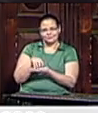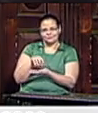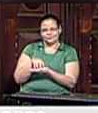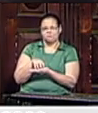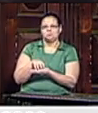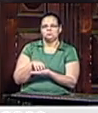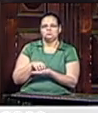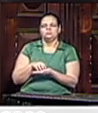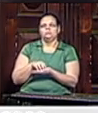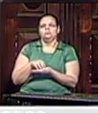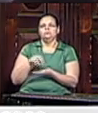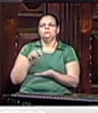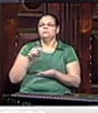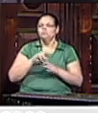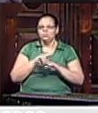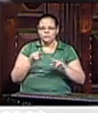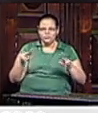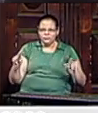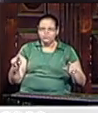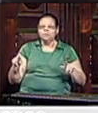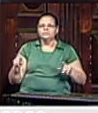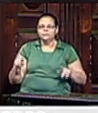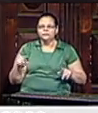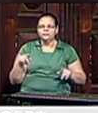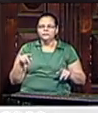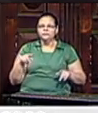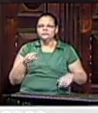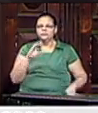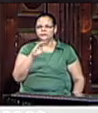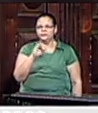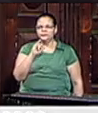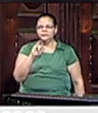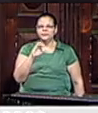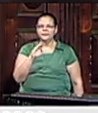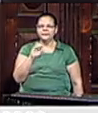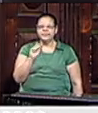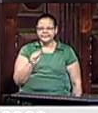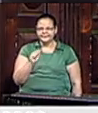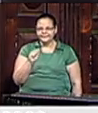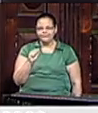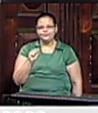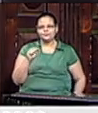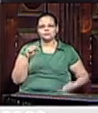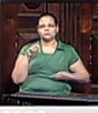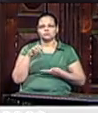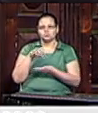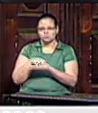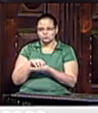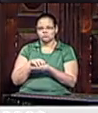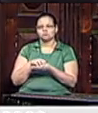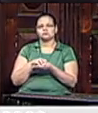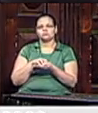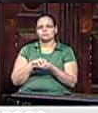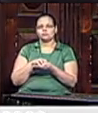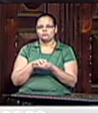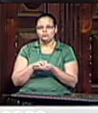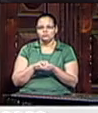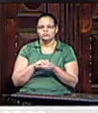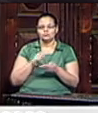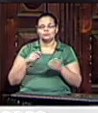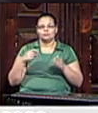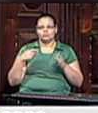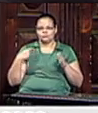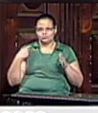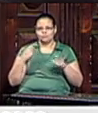Ambiental, né? Várias atividades, a SICA, que é a Comissão de controle, de combate aos